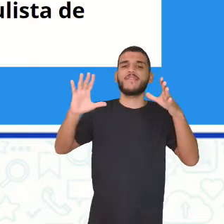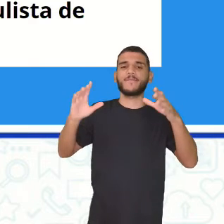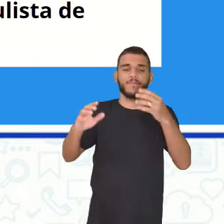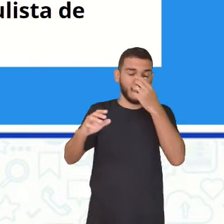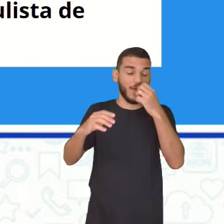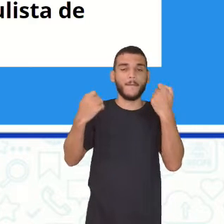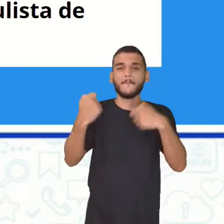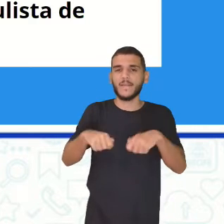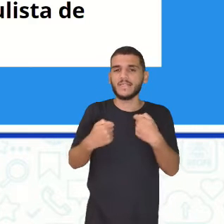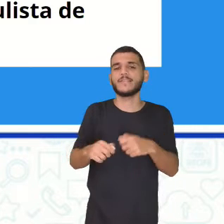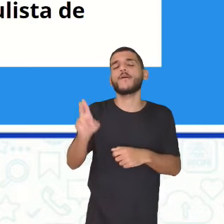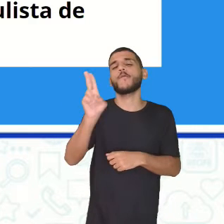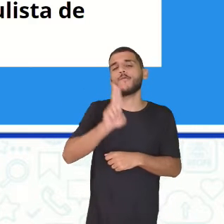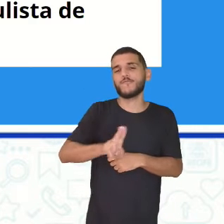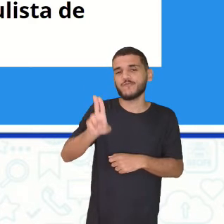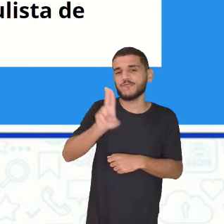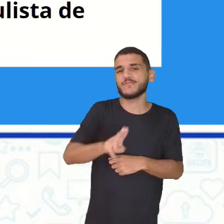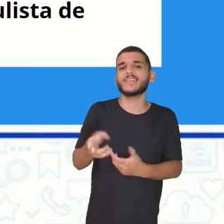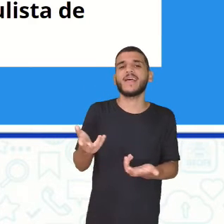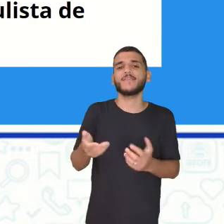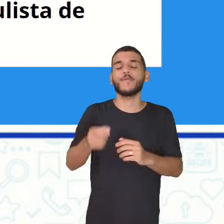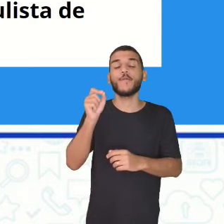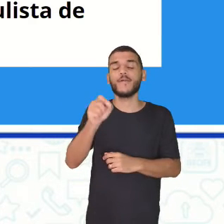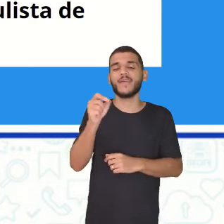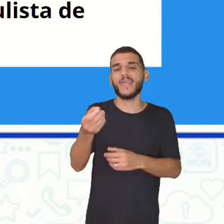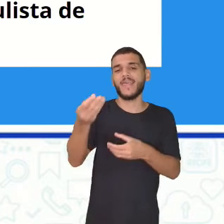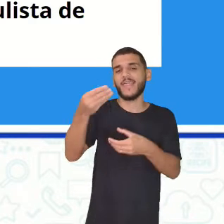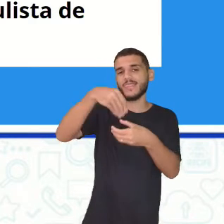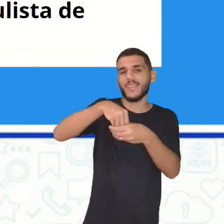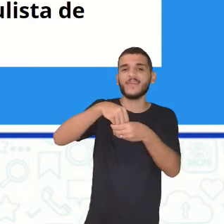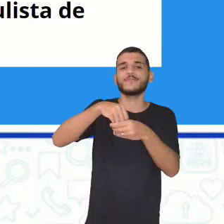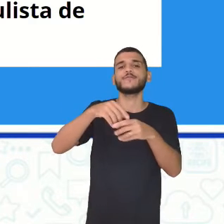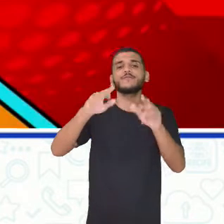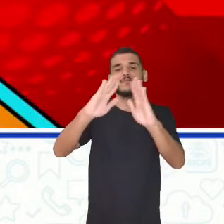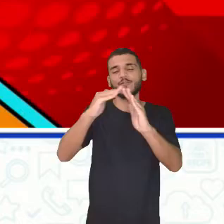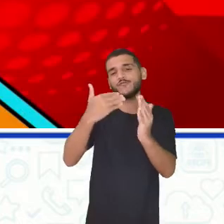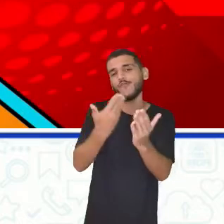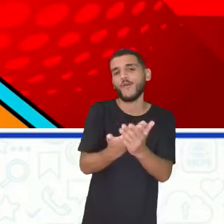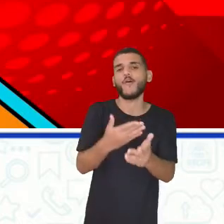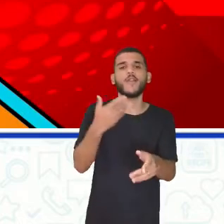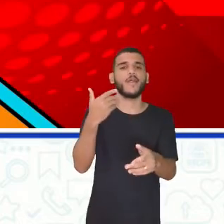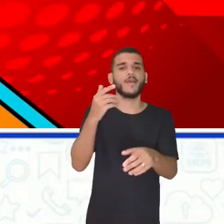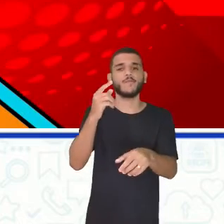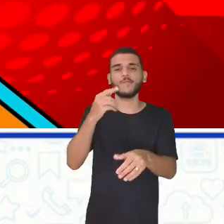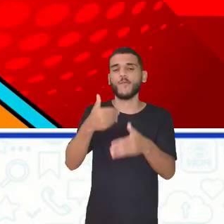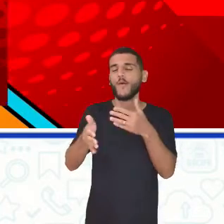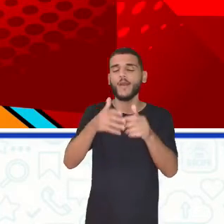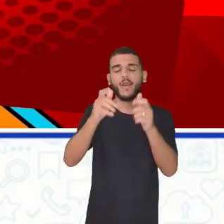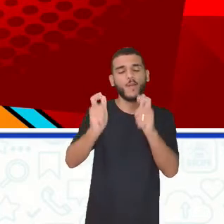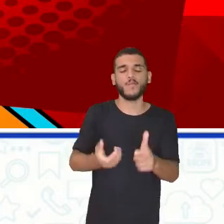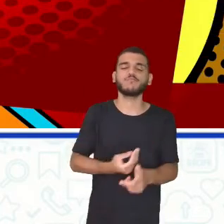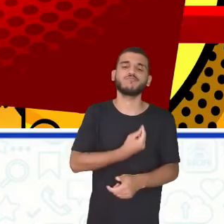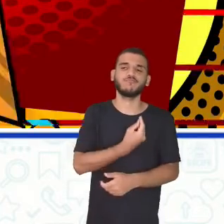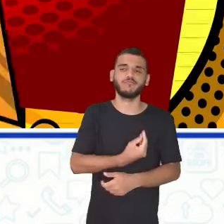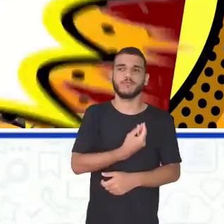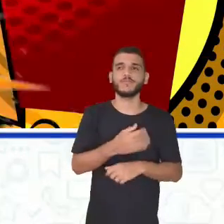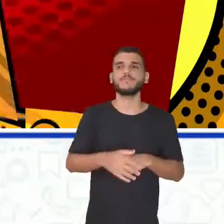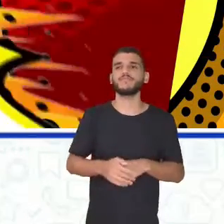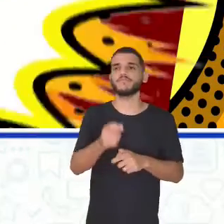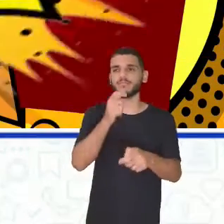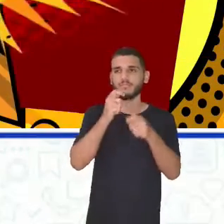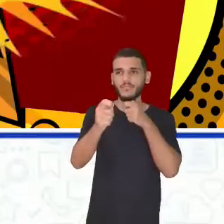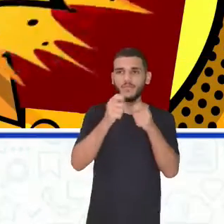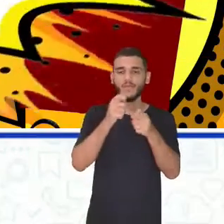de aula, como sempre, e em qualquer momento da nossa vida, não é mesmo? Então, a entrevista com ele, não é?